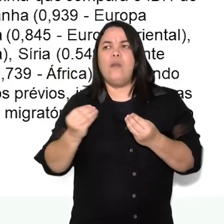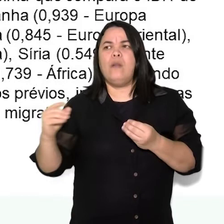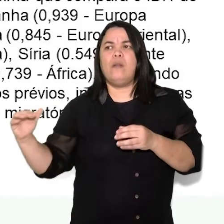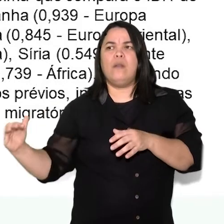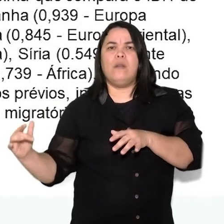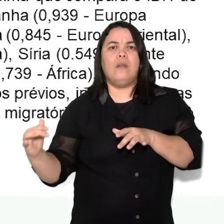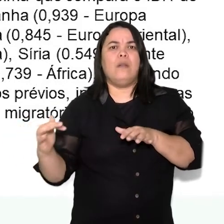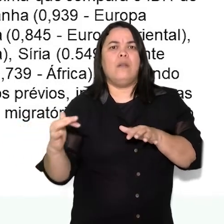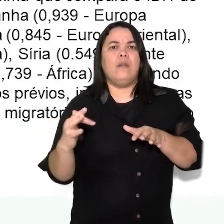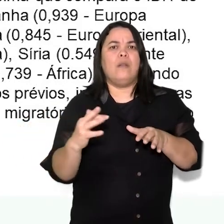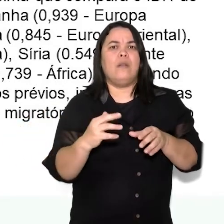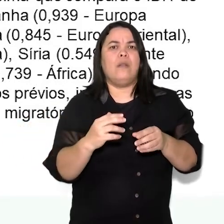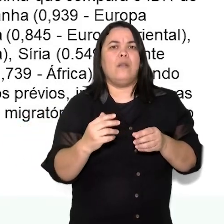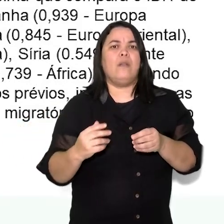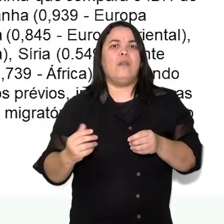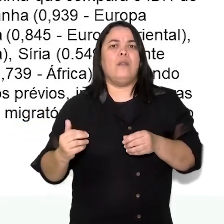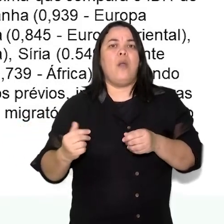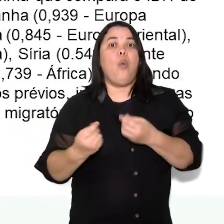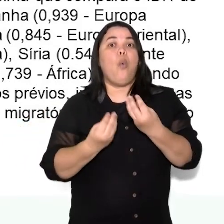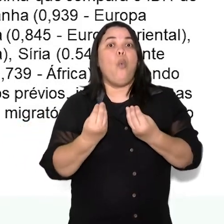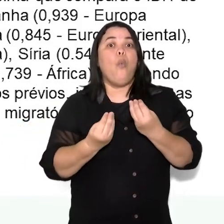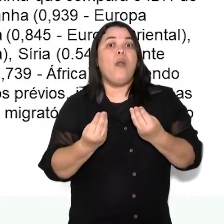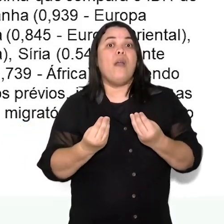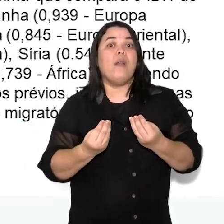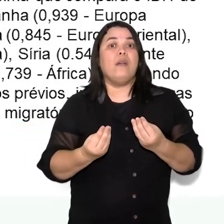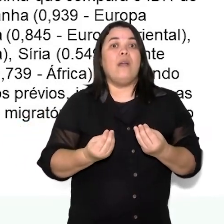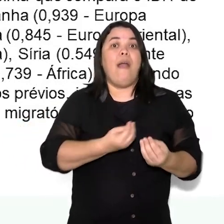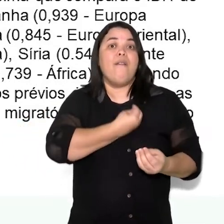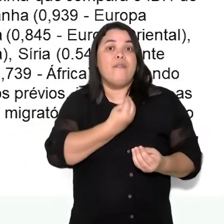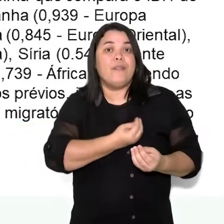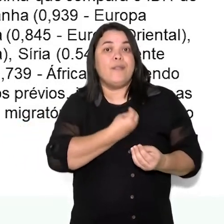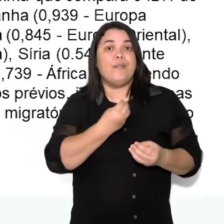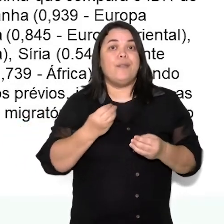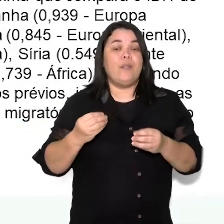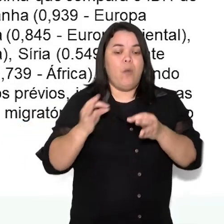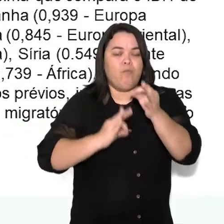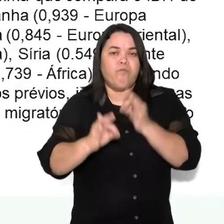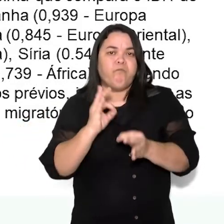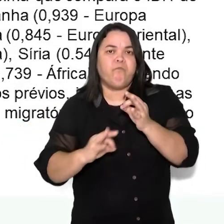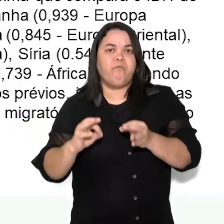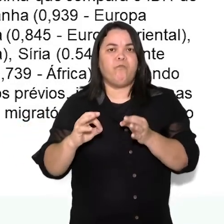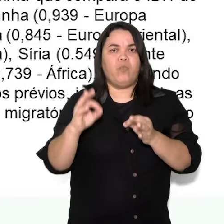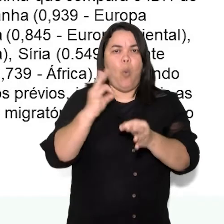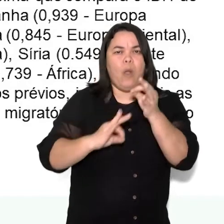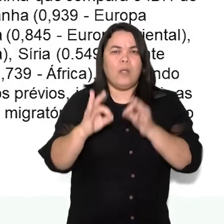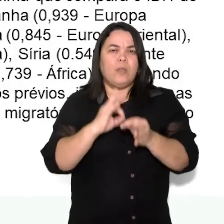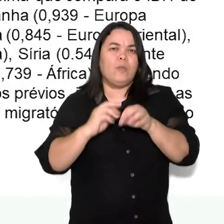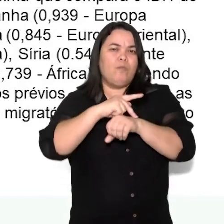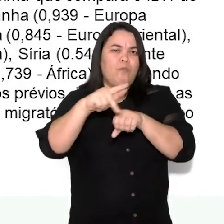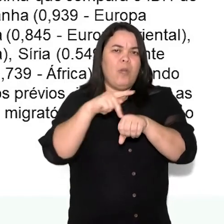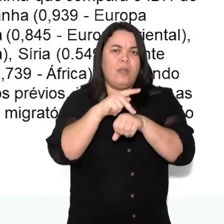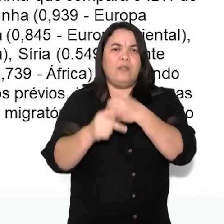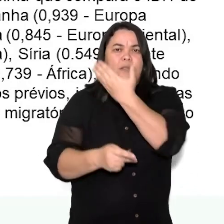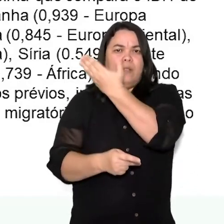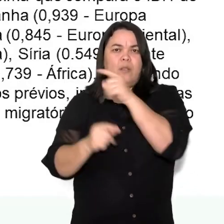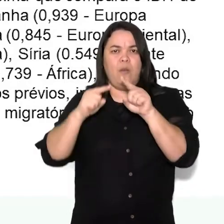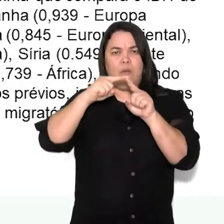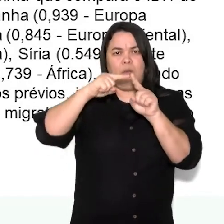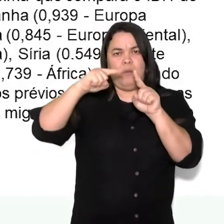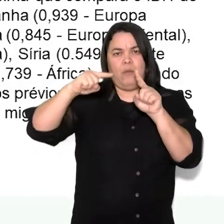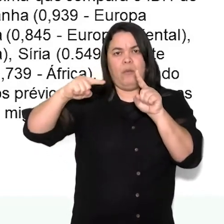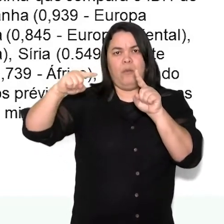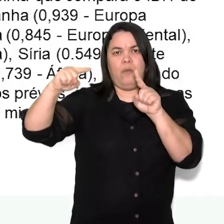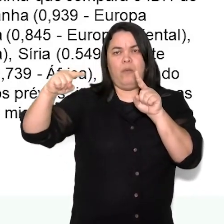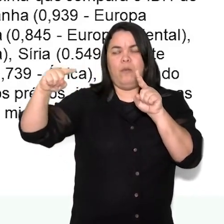Alemanha, Hungria, Líbia, Síria e Tunísia. Aqui estão. Alemanha com 0,9, Hungria 0,8,